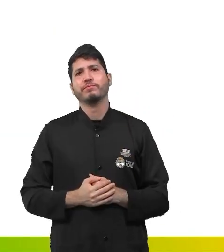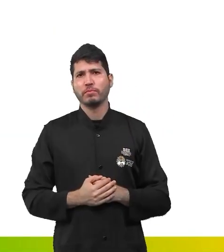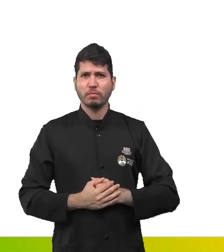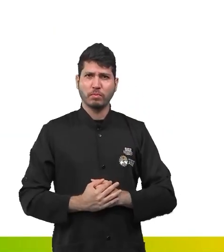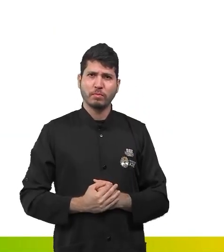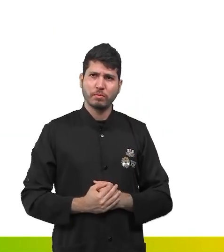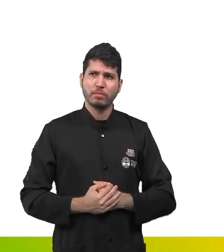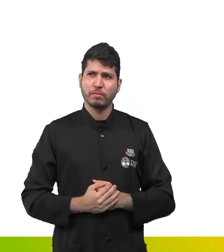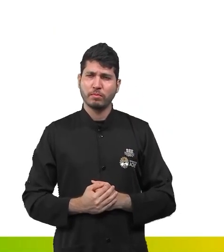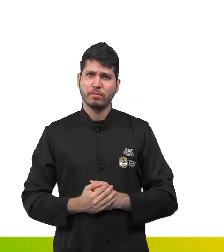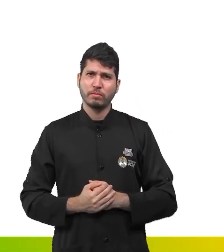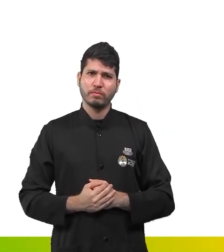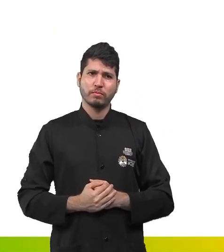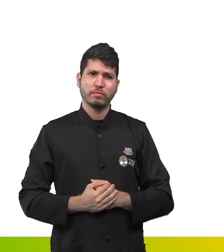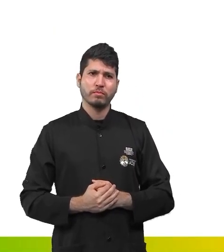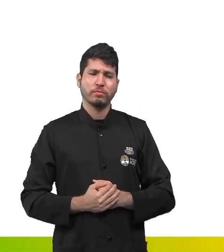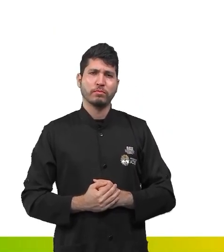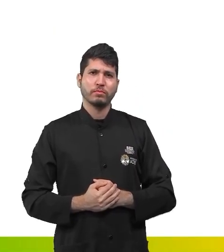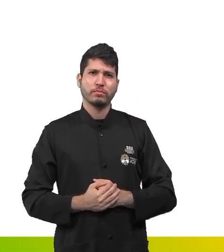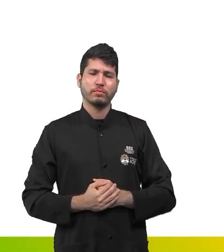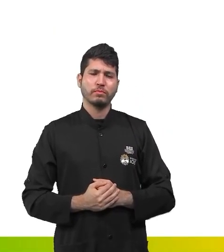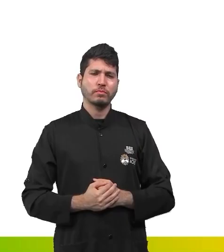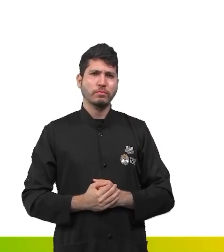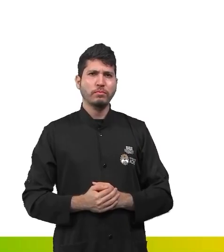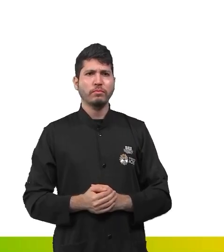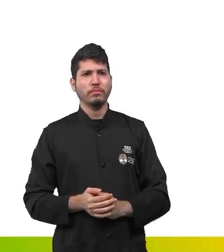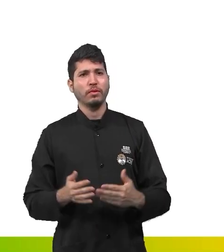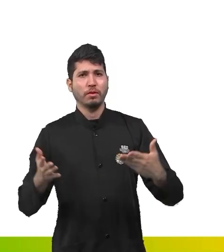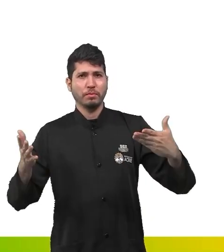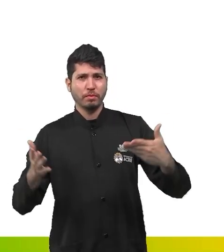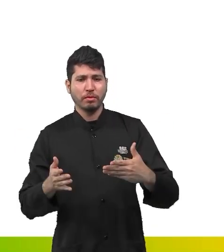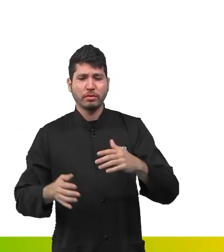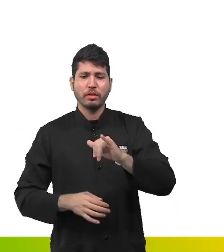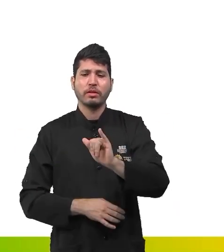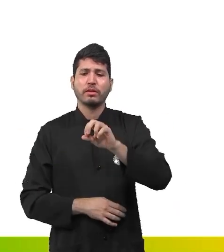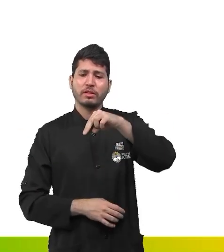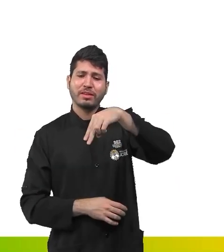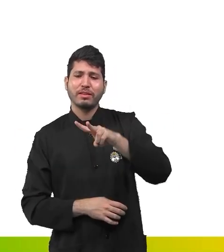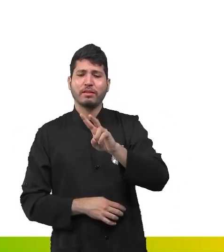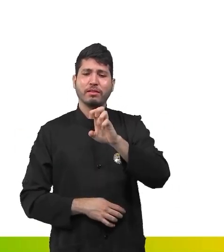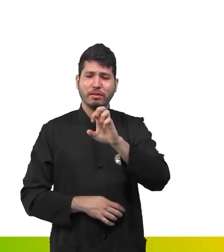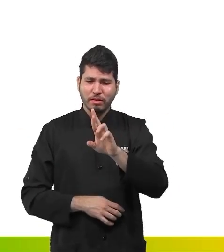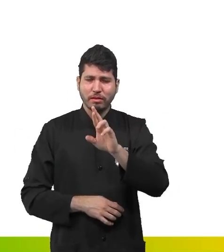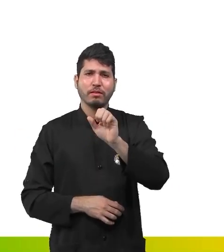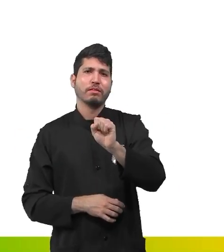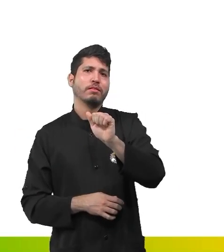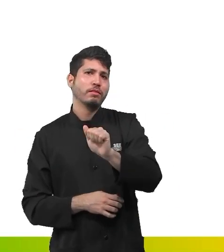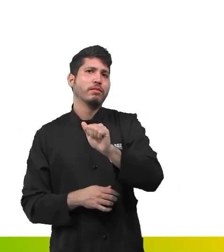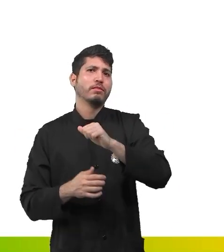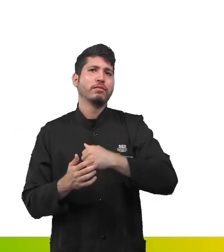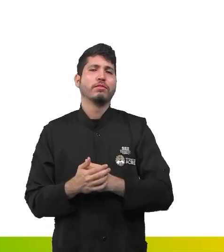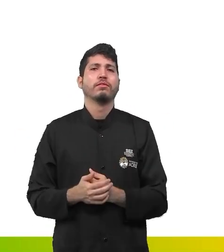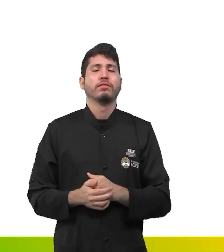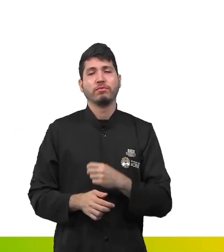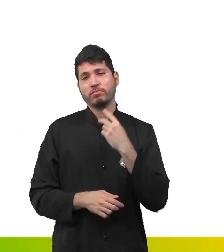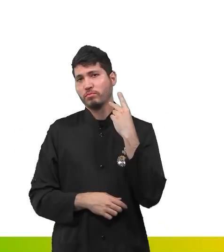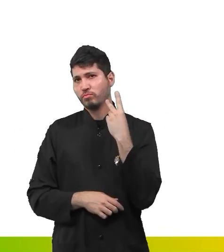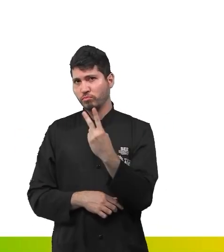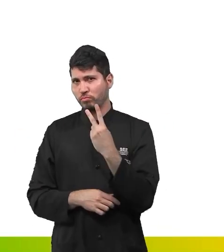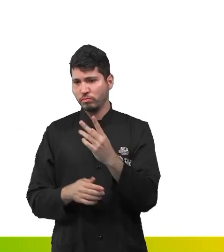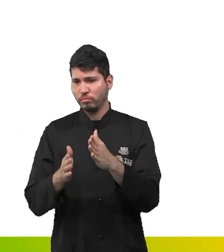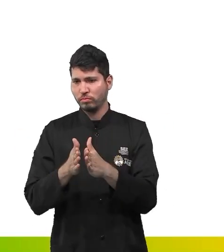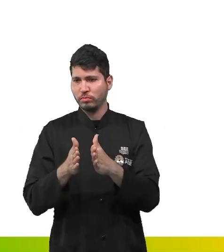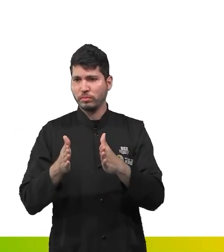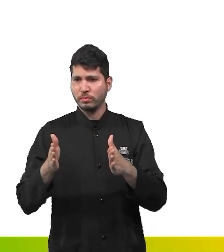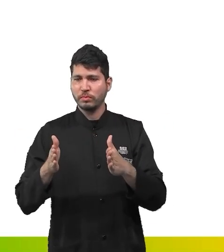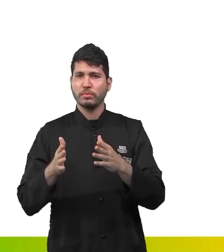Vamos lá. Nós temos aqui o seguinte. Duas grandezas são inversamente proporcionais quando o